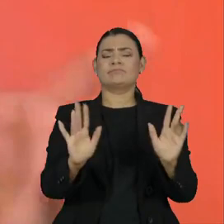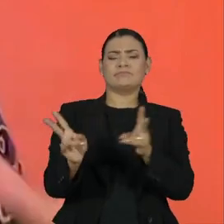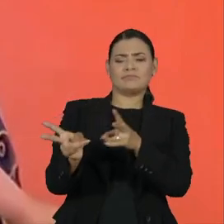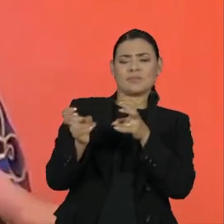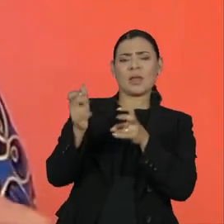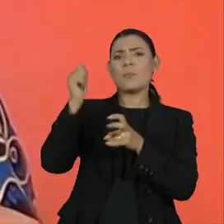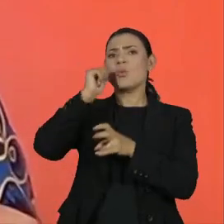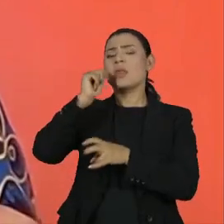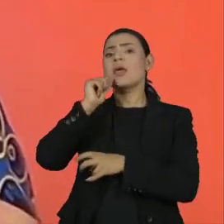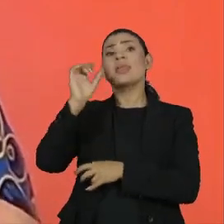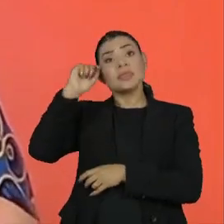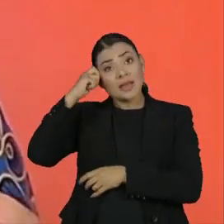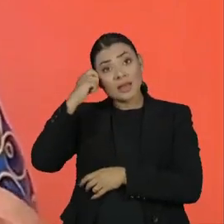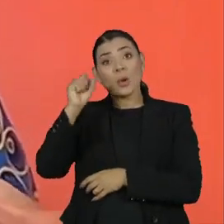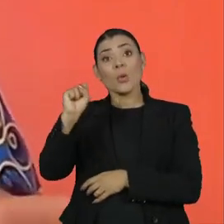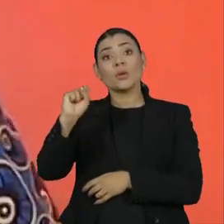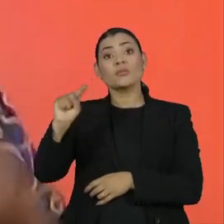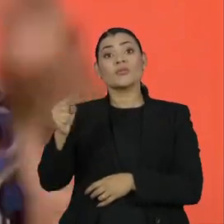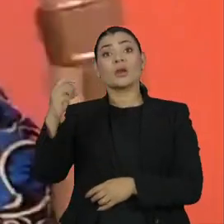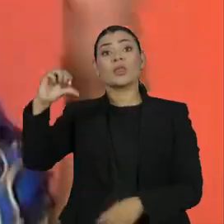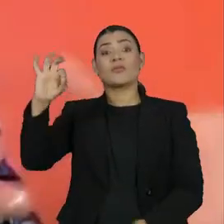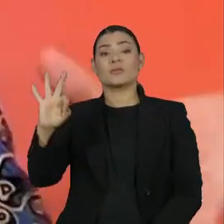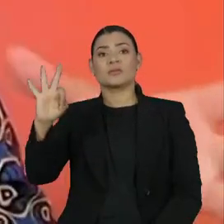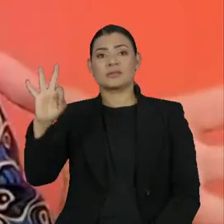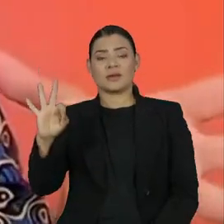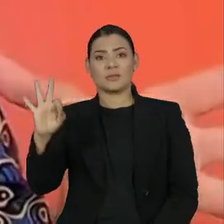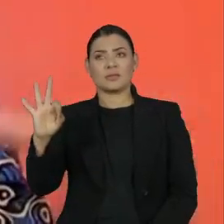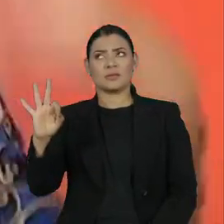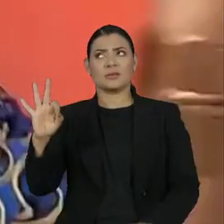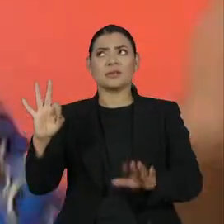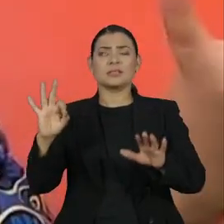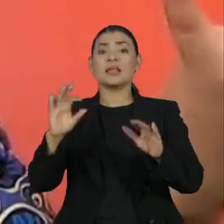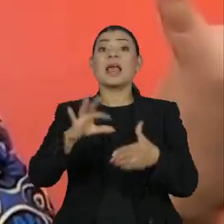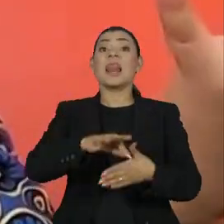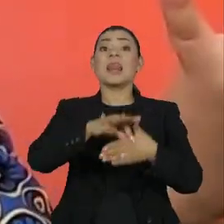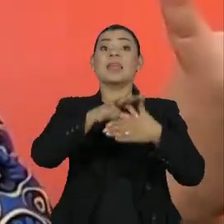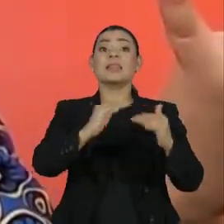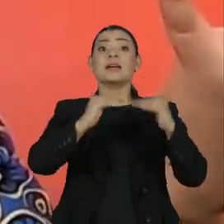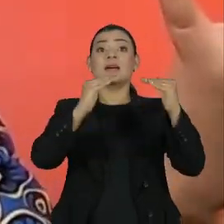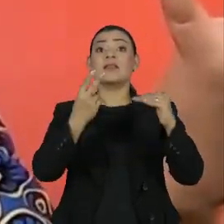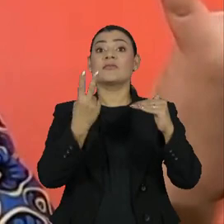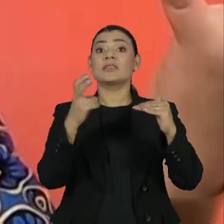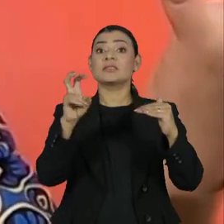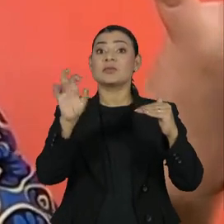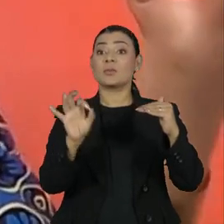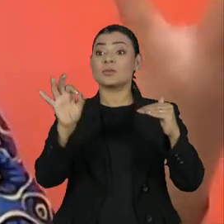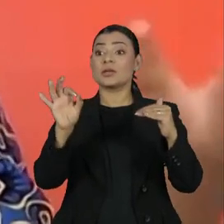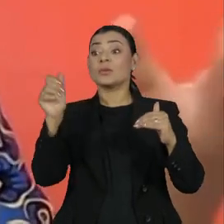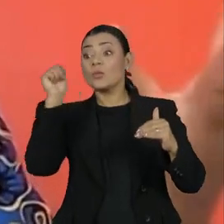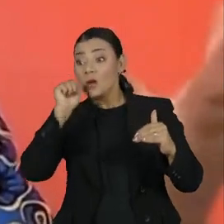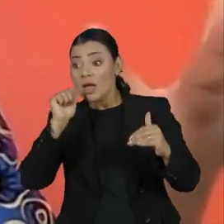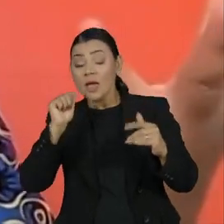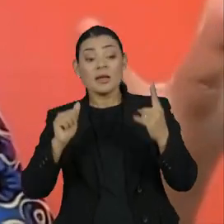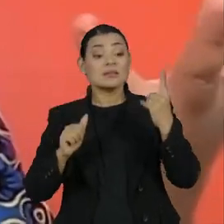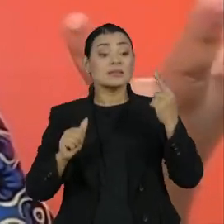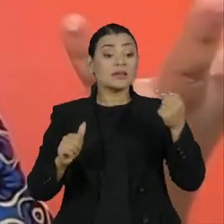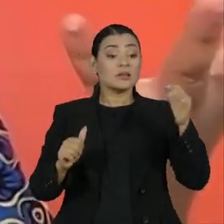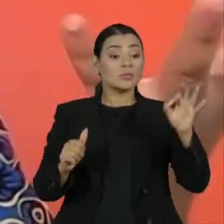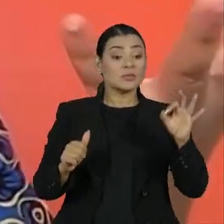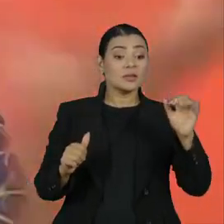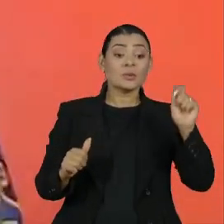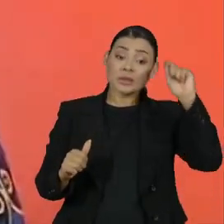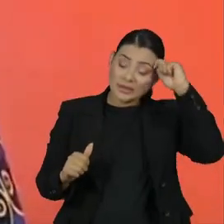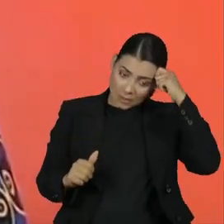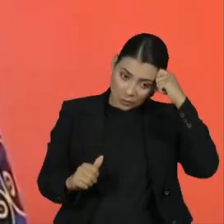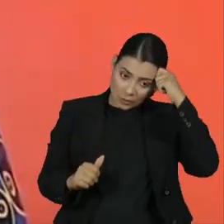mulheres negras, 8,9%. Quando a gente vai para a liderança, 25% de mulheres e 17% de